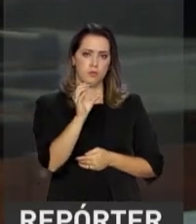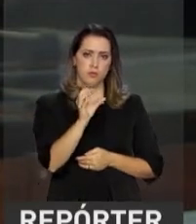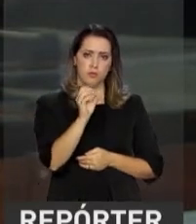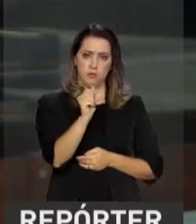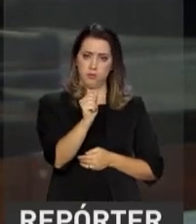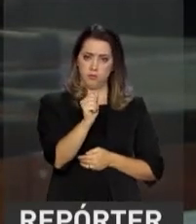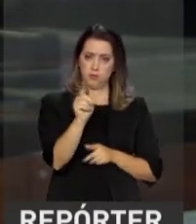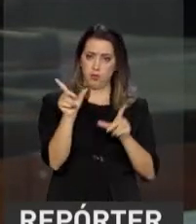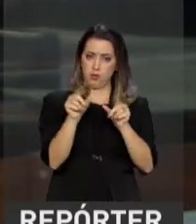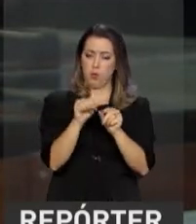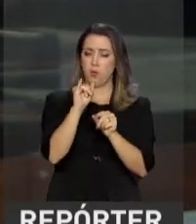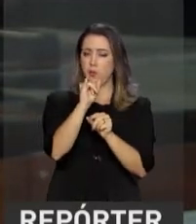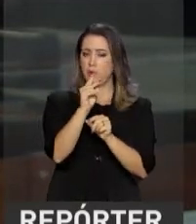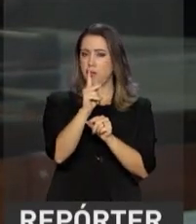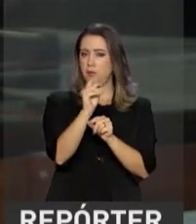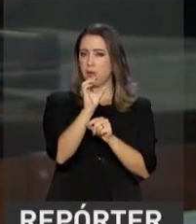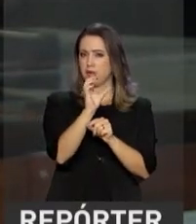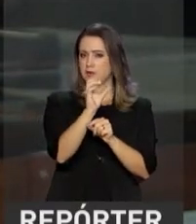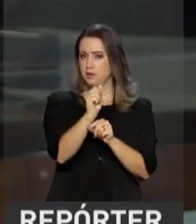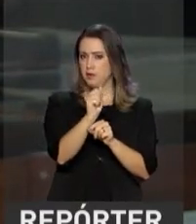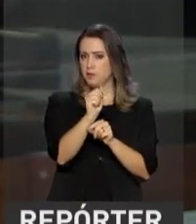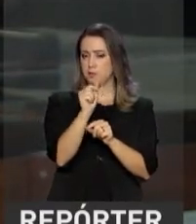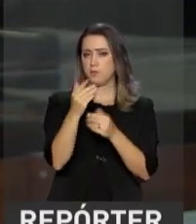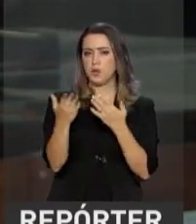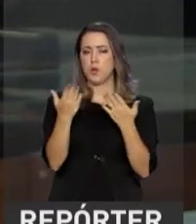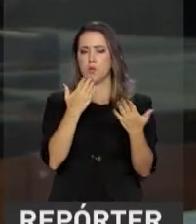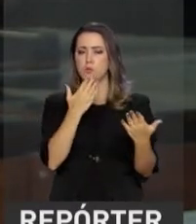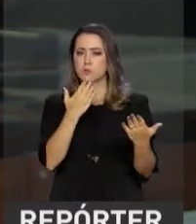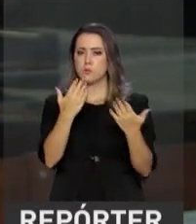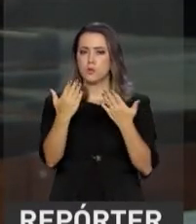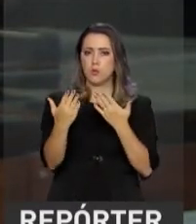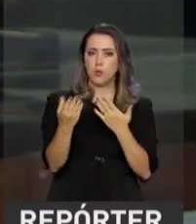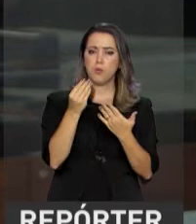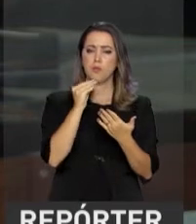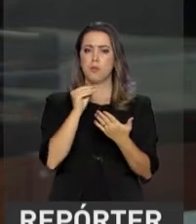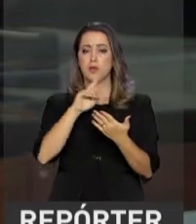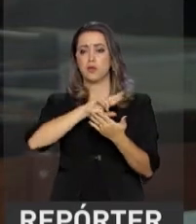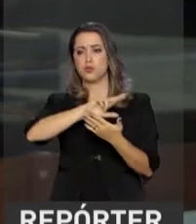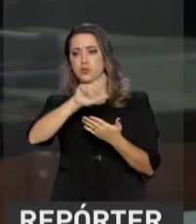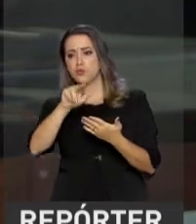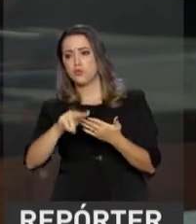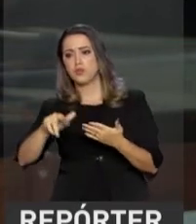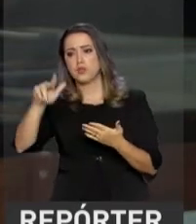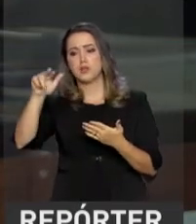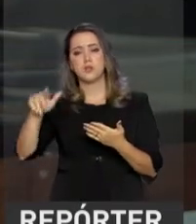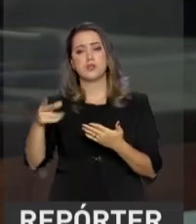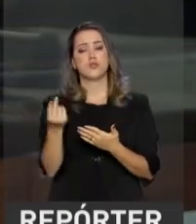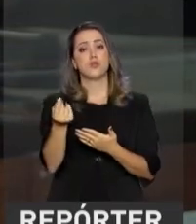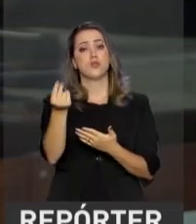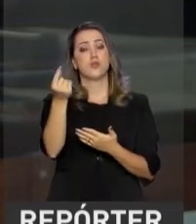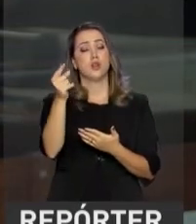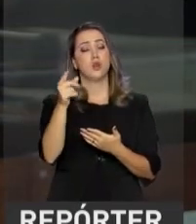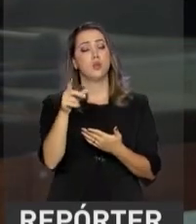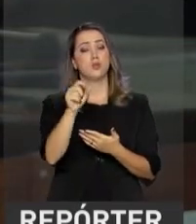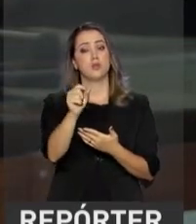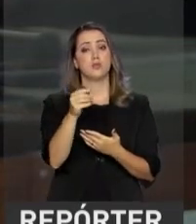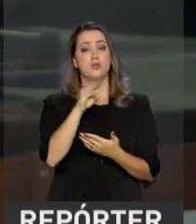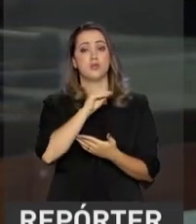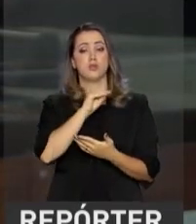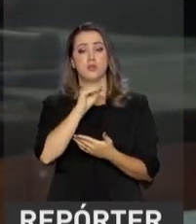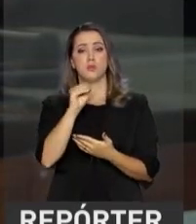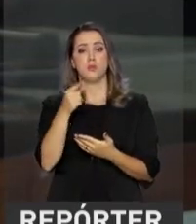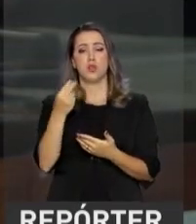Consumidor Amplo, mede a variação de preços em famílias com rendimento mensal de até 40 salários mínimos. E